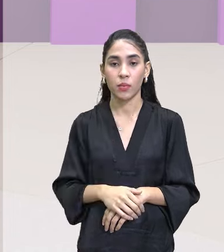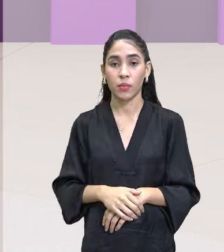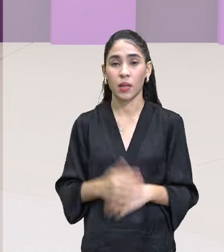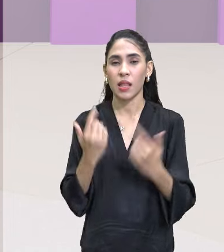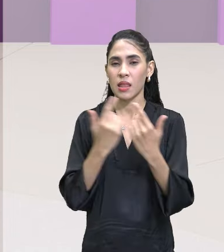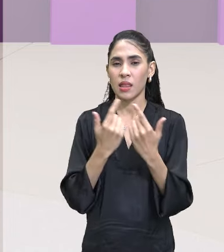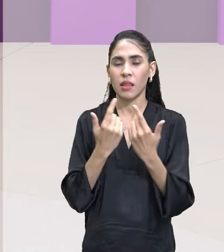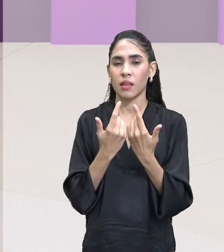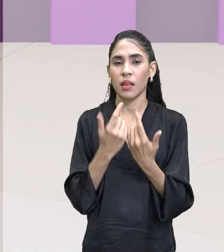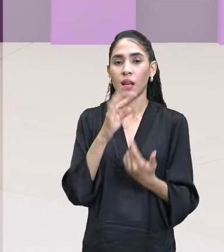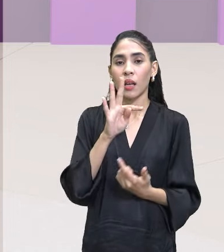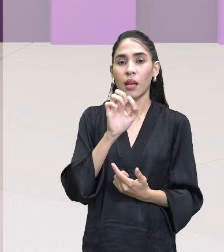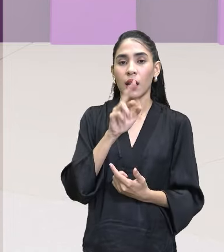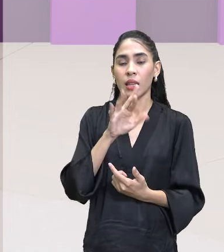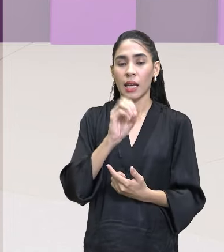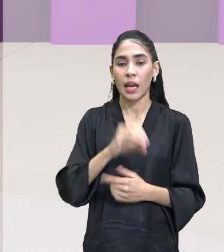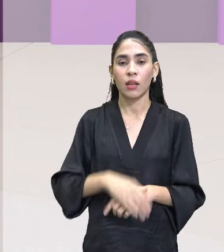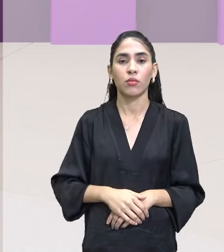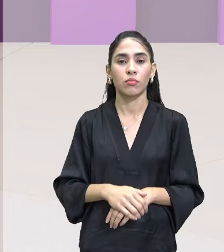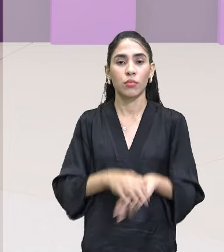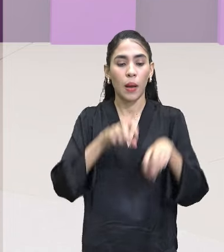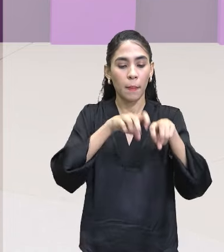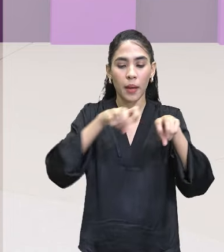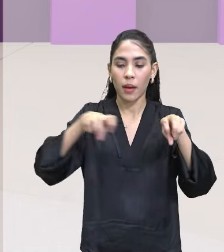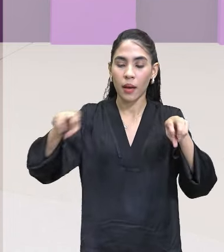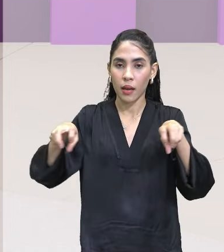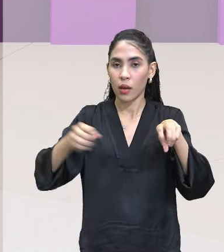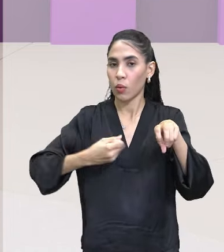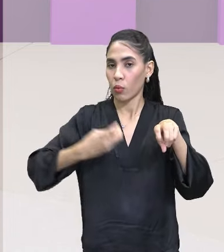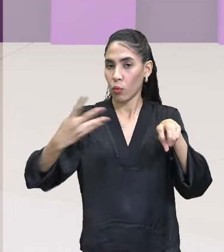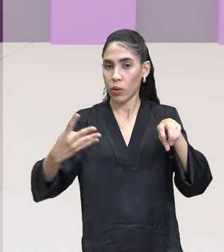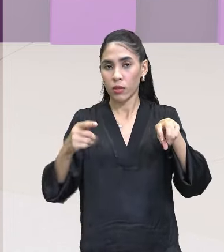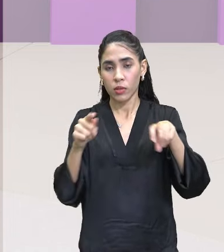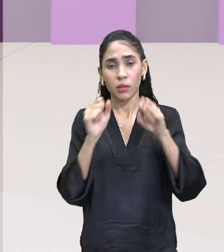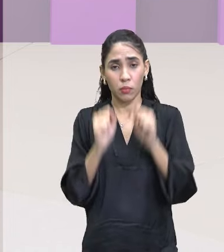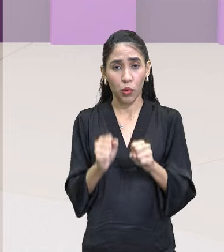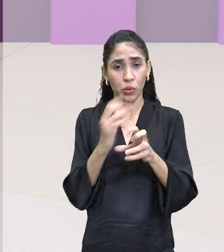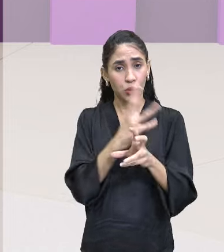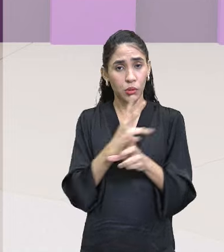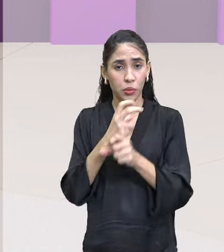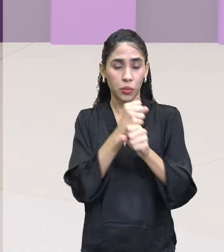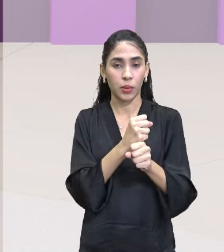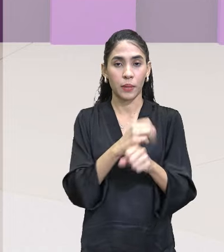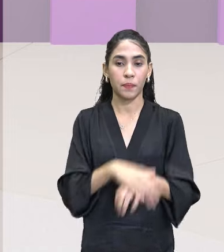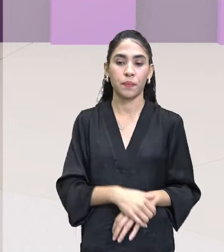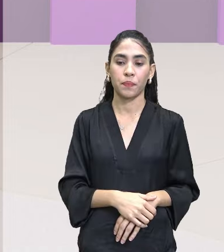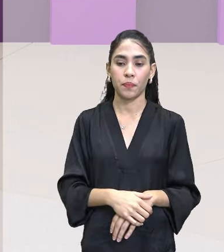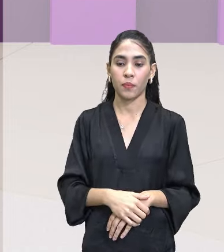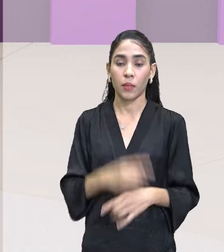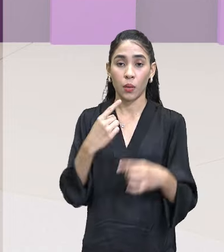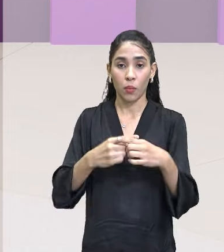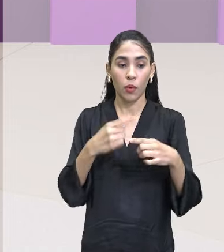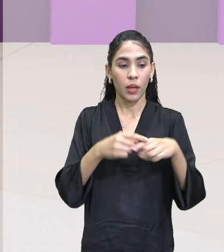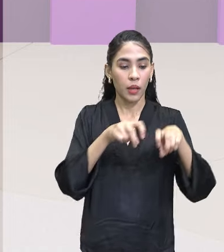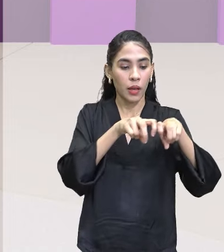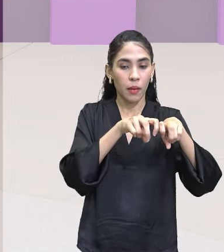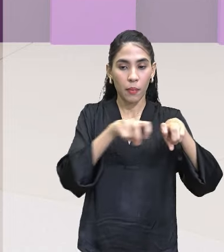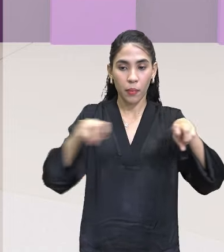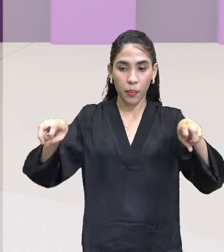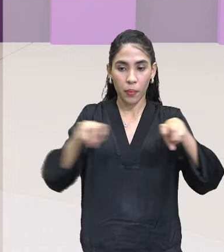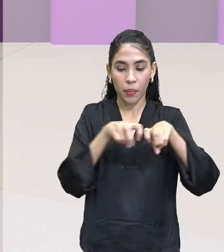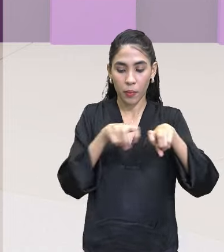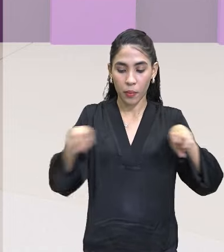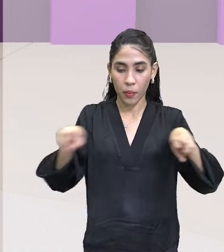Quantas poltronas tem nesse teatro? A gente pode fazer isso calculando, né? Fazendo a soma, porque as fileiras estavam em